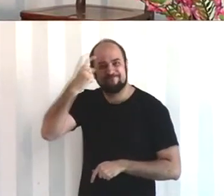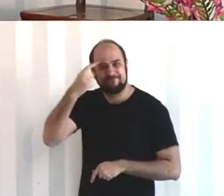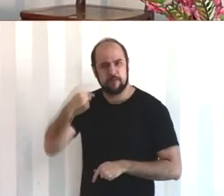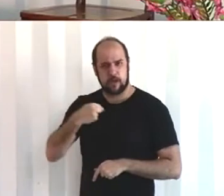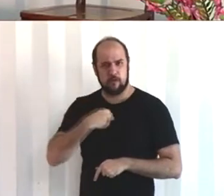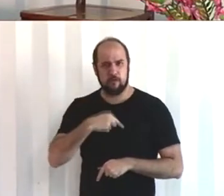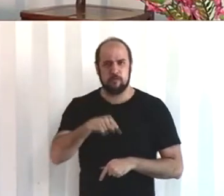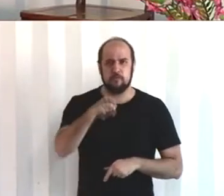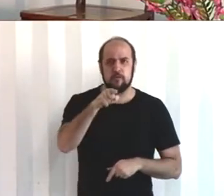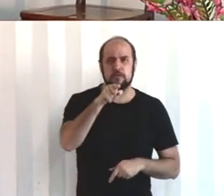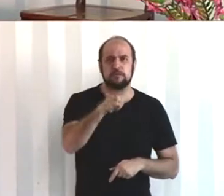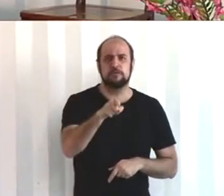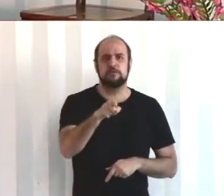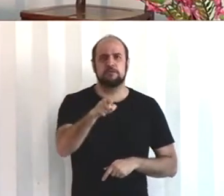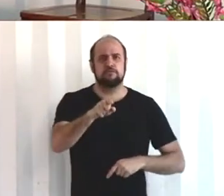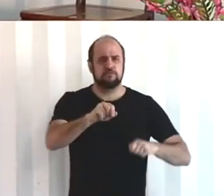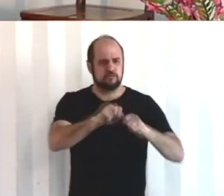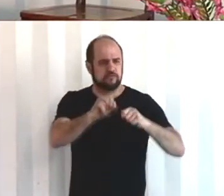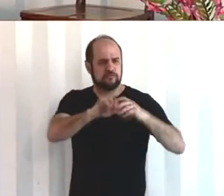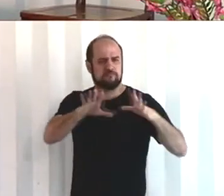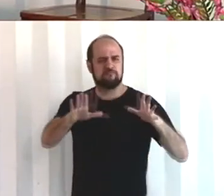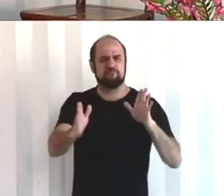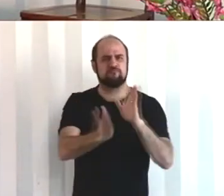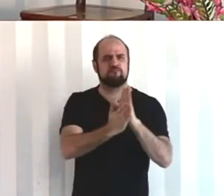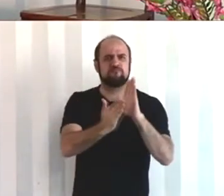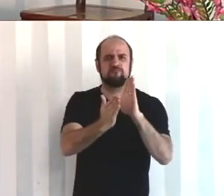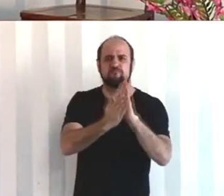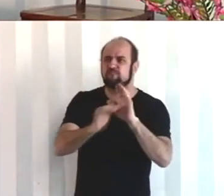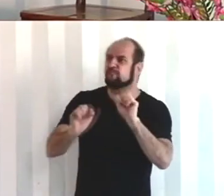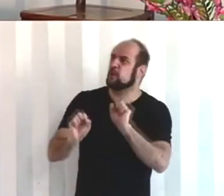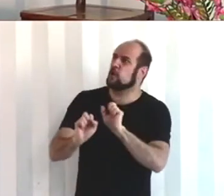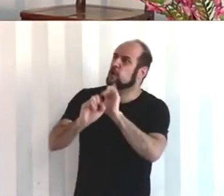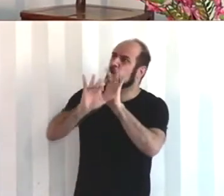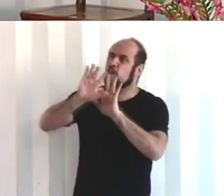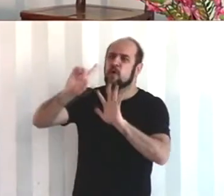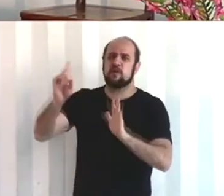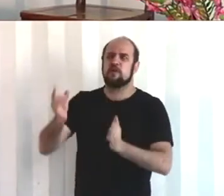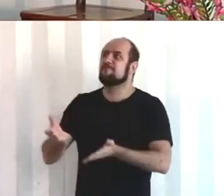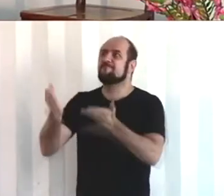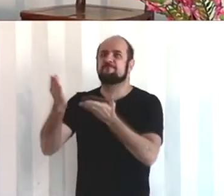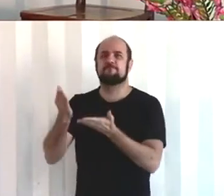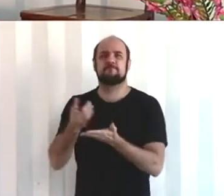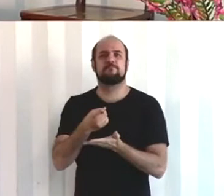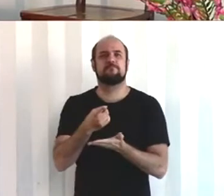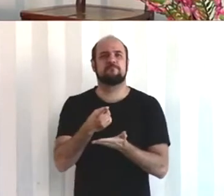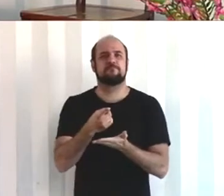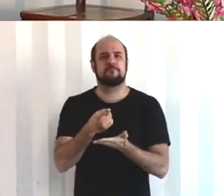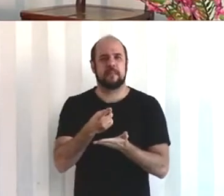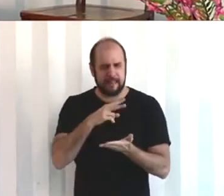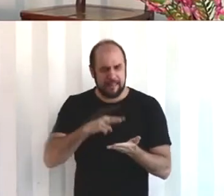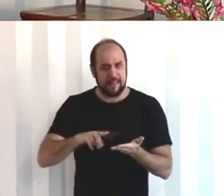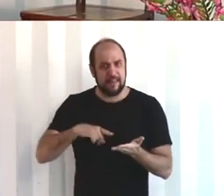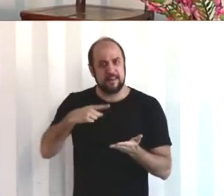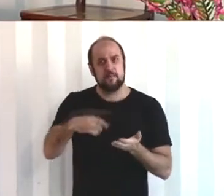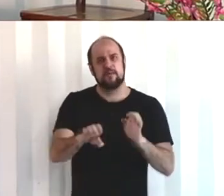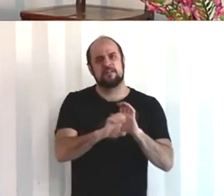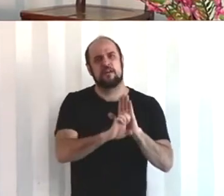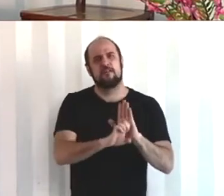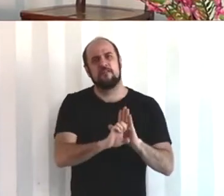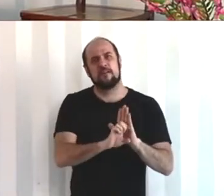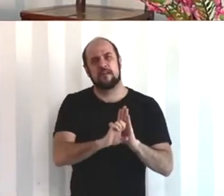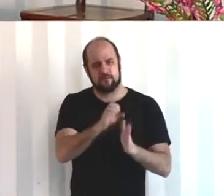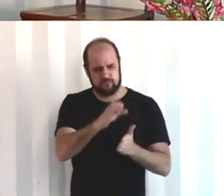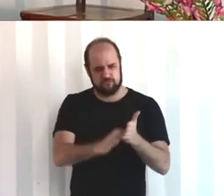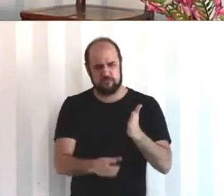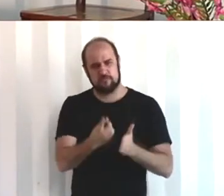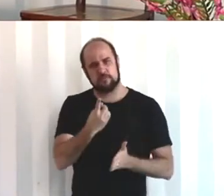você fomos criados para o louvor da glória do Senhor? Se você quiser ler depois, Efésios capítulo 1, você ficará